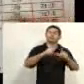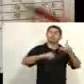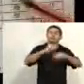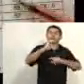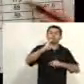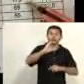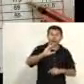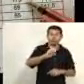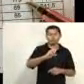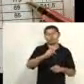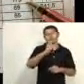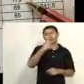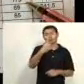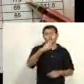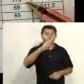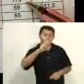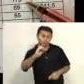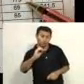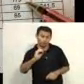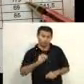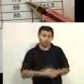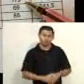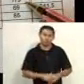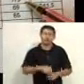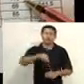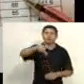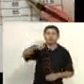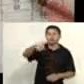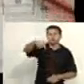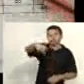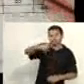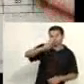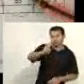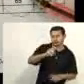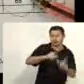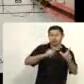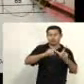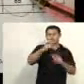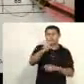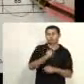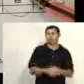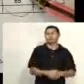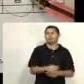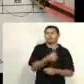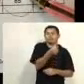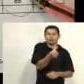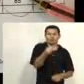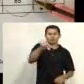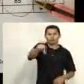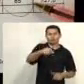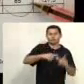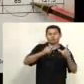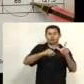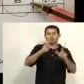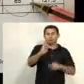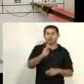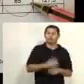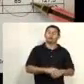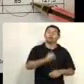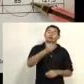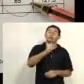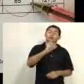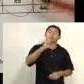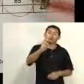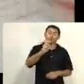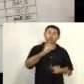Cada um com suas respectivas quantidades. 175 o A, 69 o B e